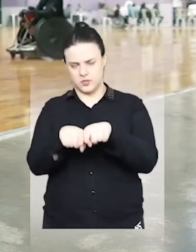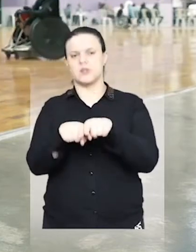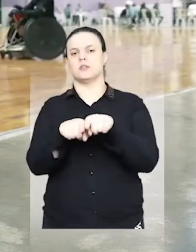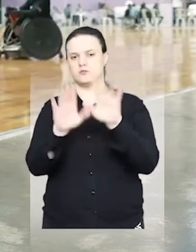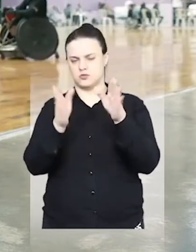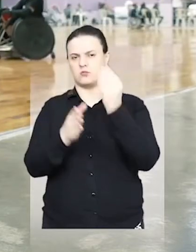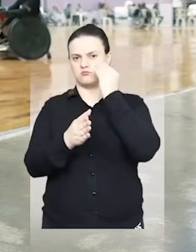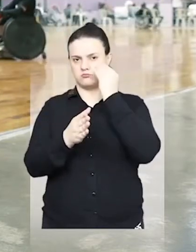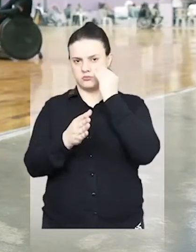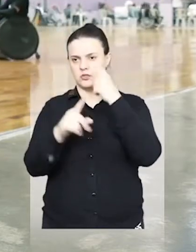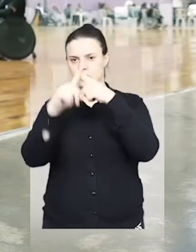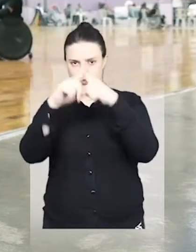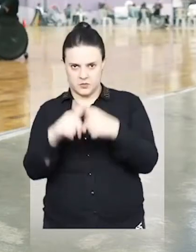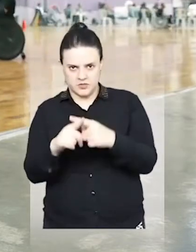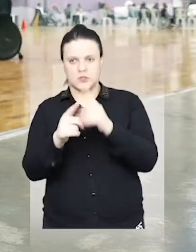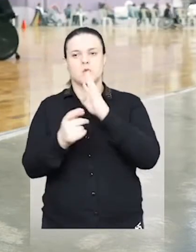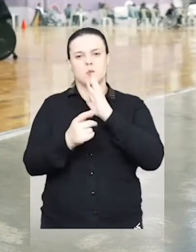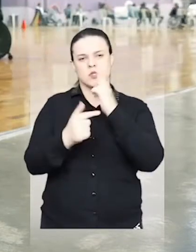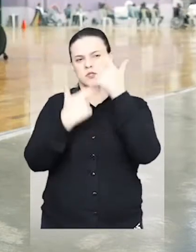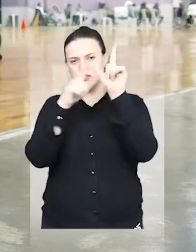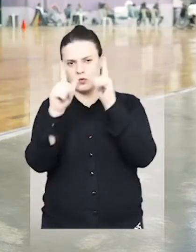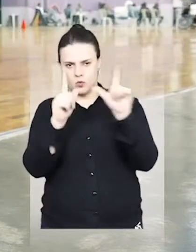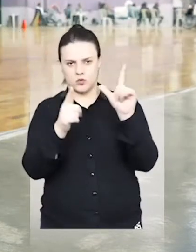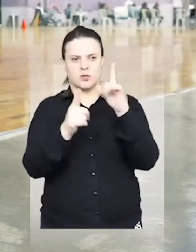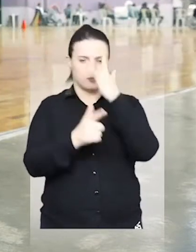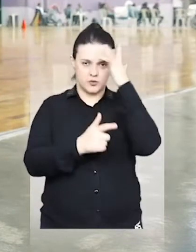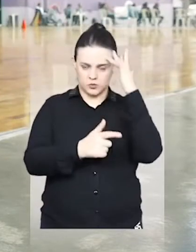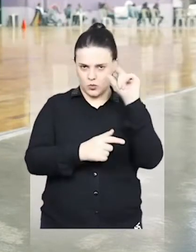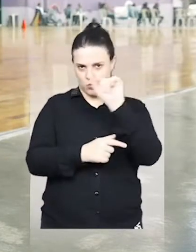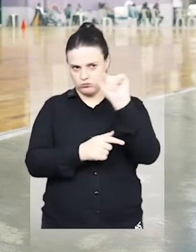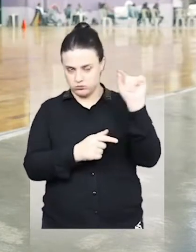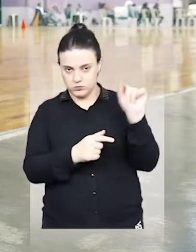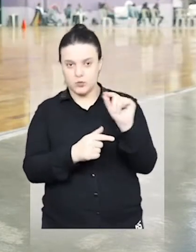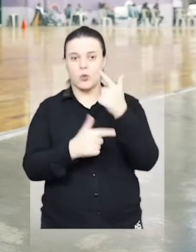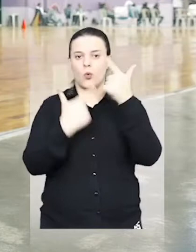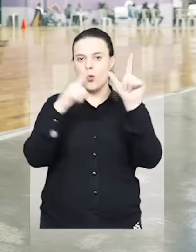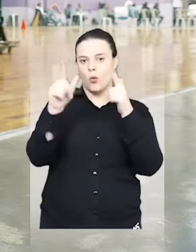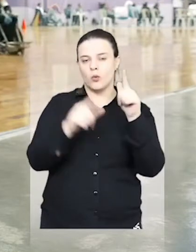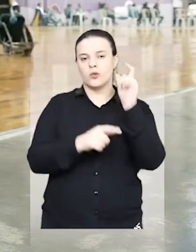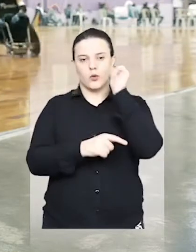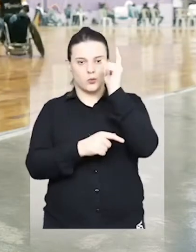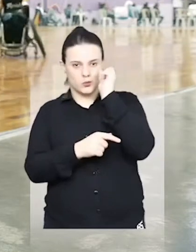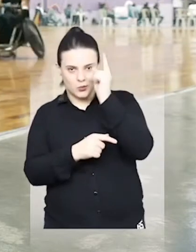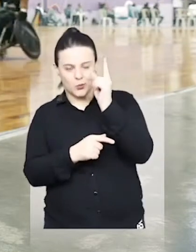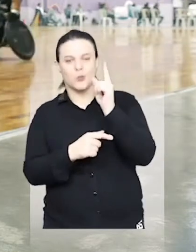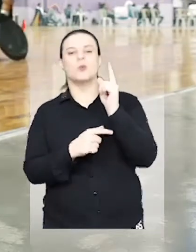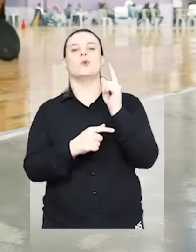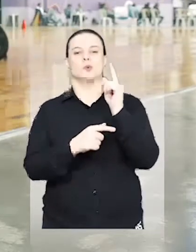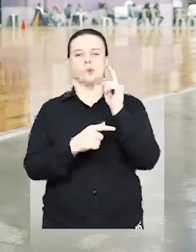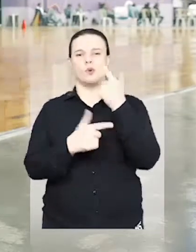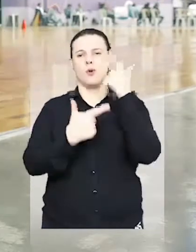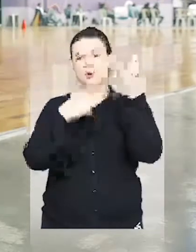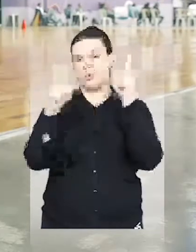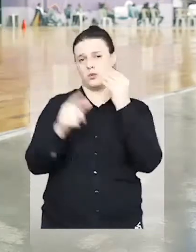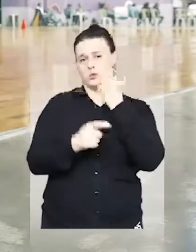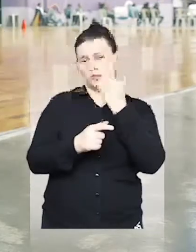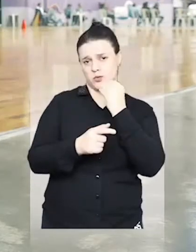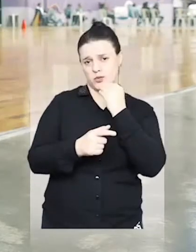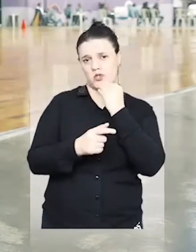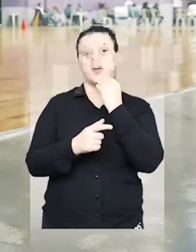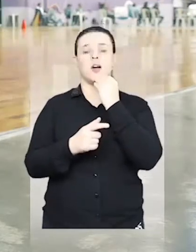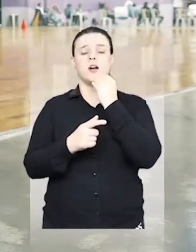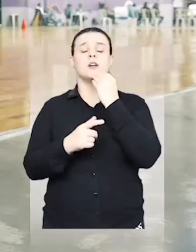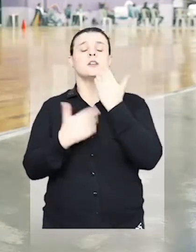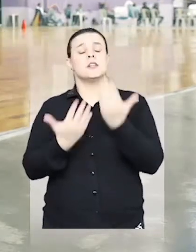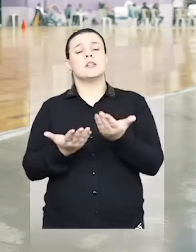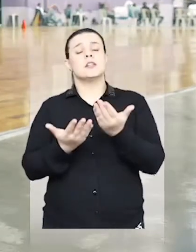questão de competir, de conhecer outras pessoas, outras culturas, outras